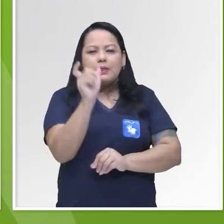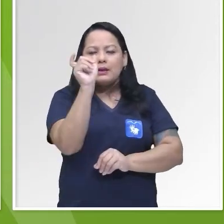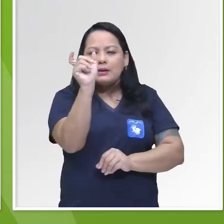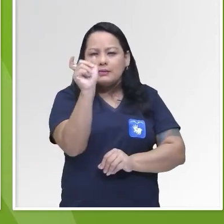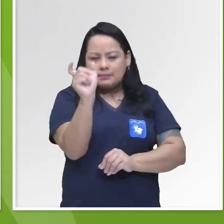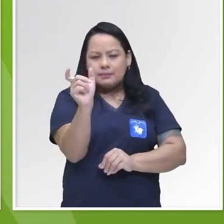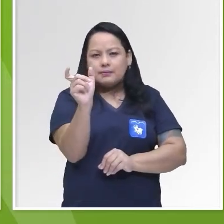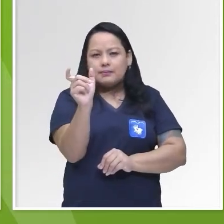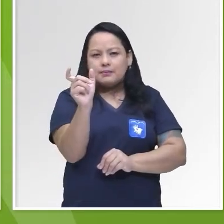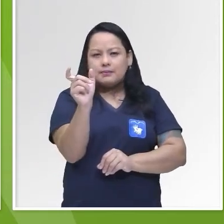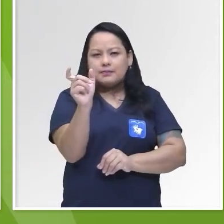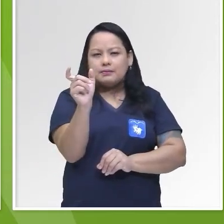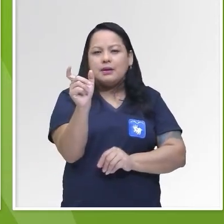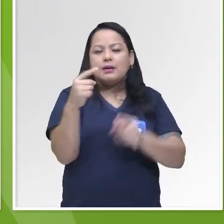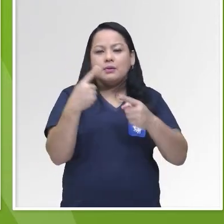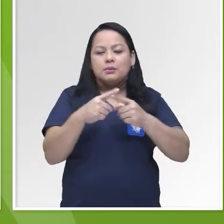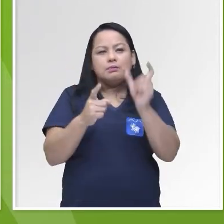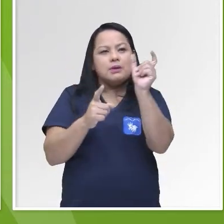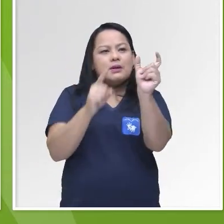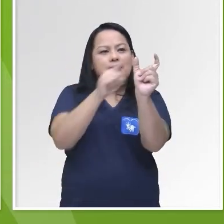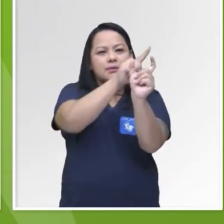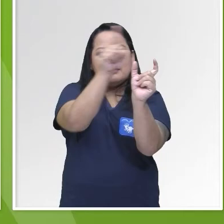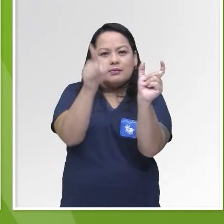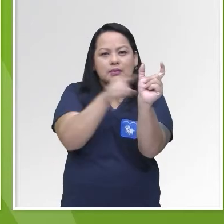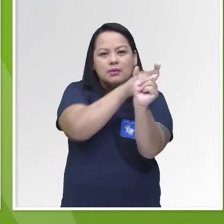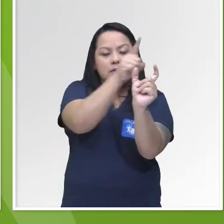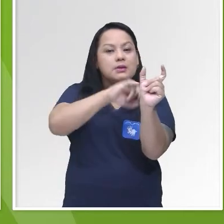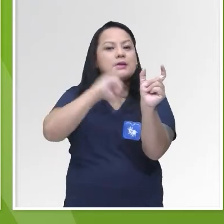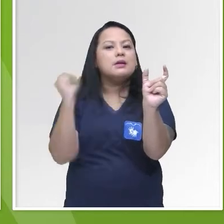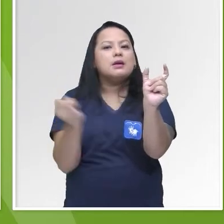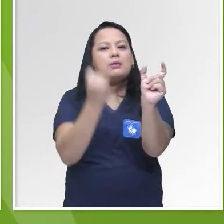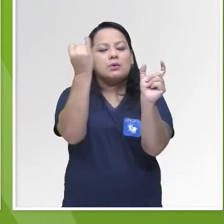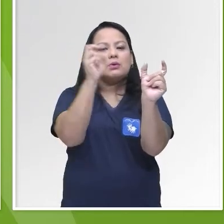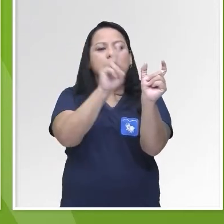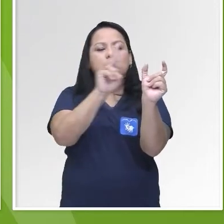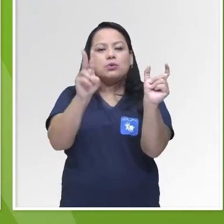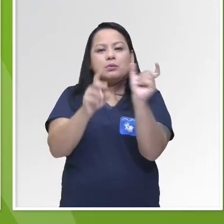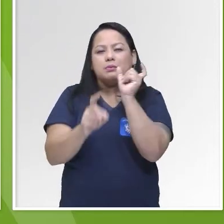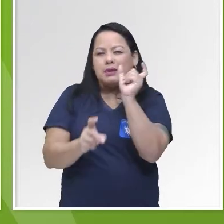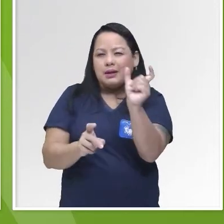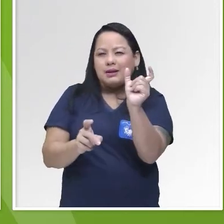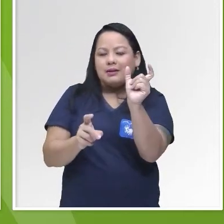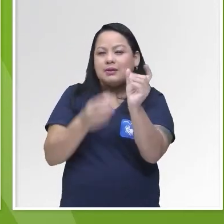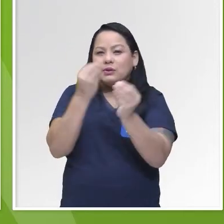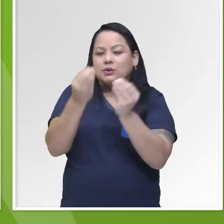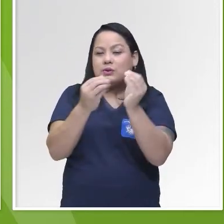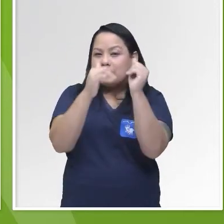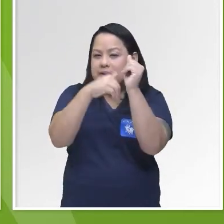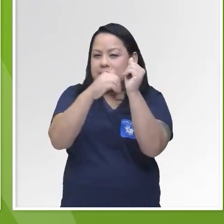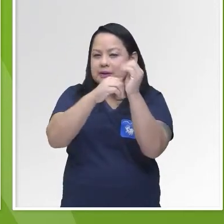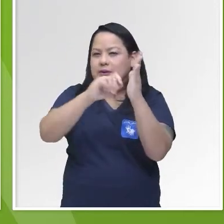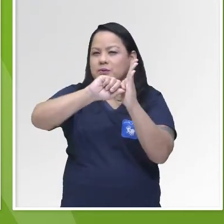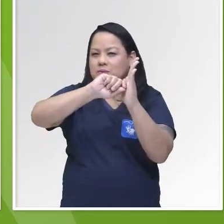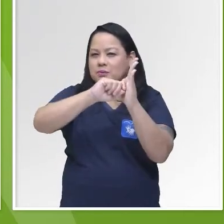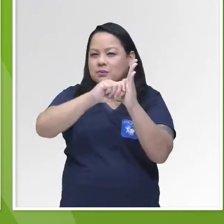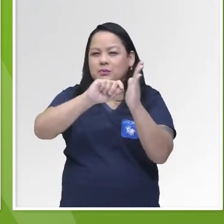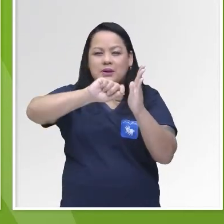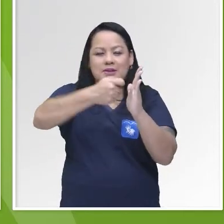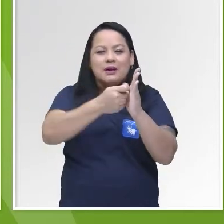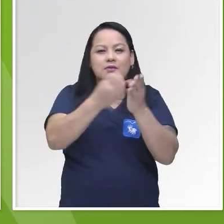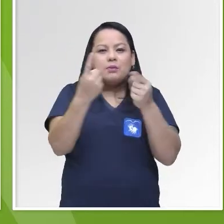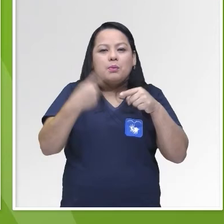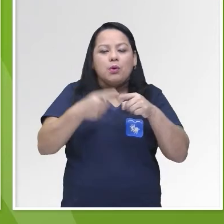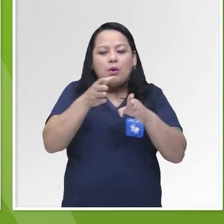que eu circulei, elas são super importantes. Eu chamo elas de palavras-chave. Elas te orientam